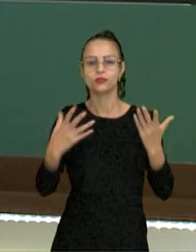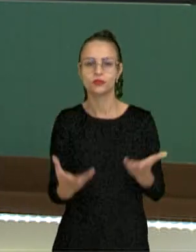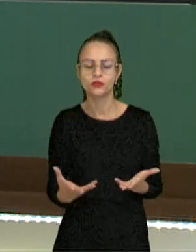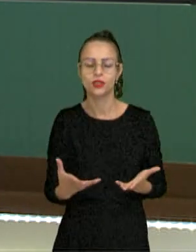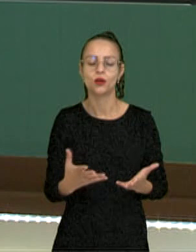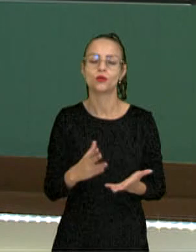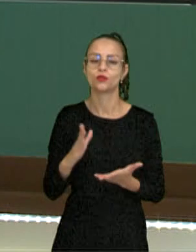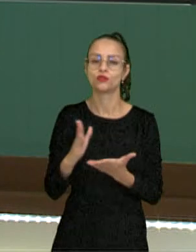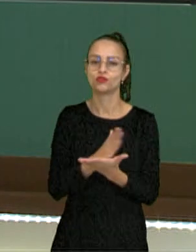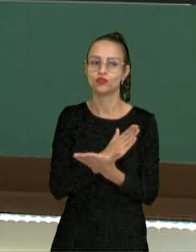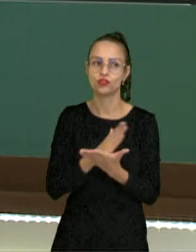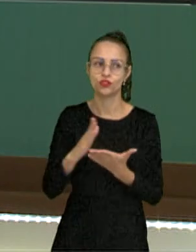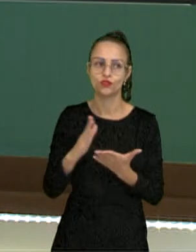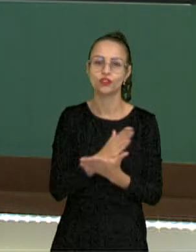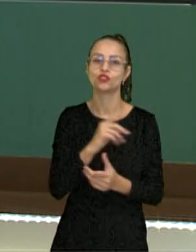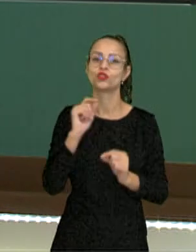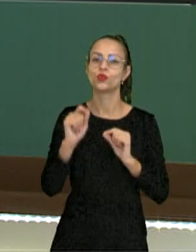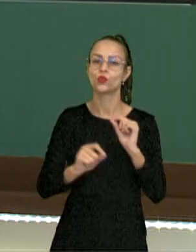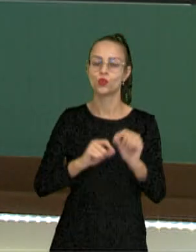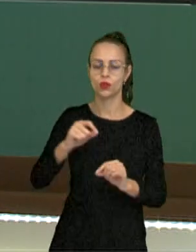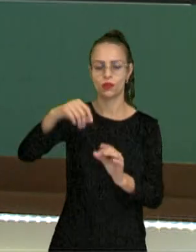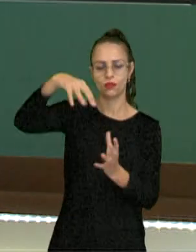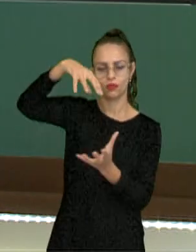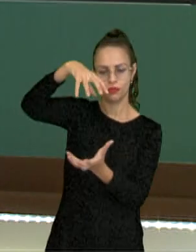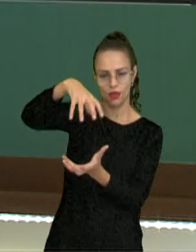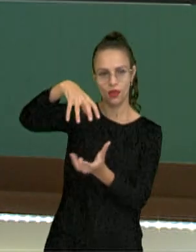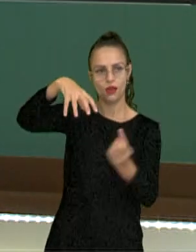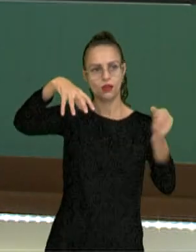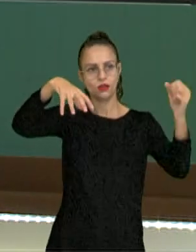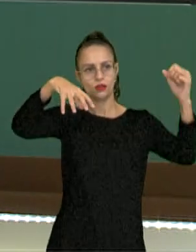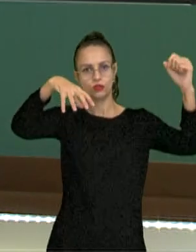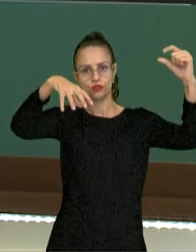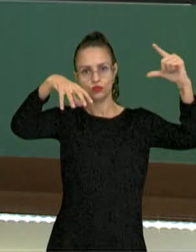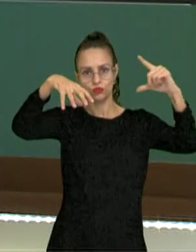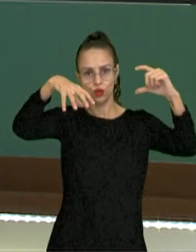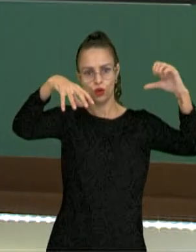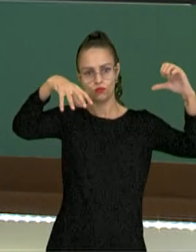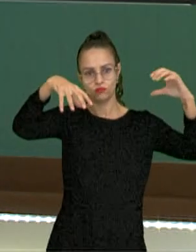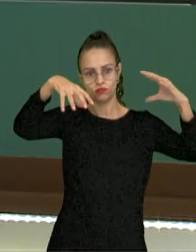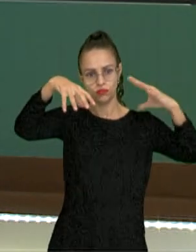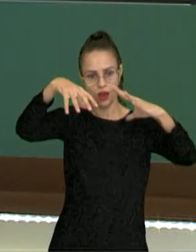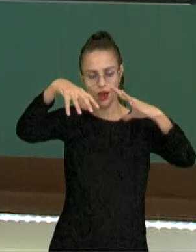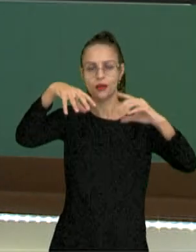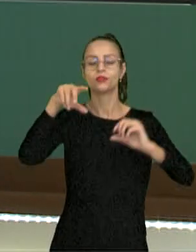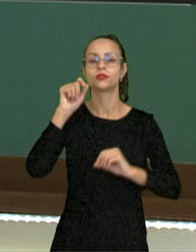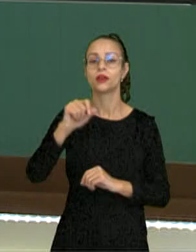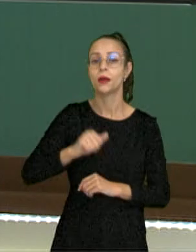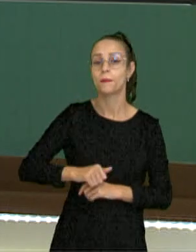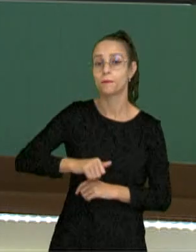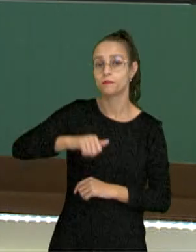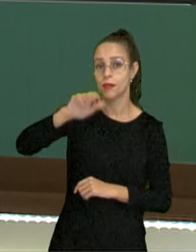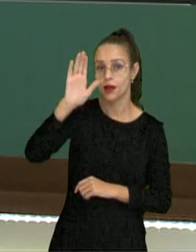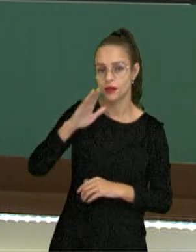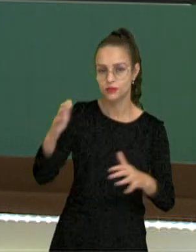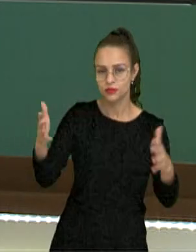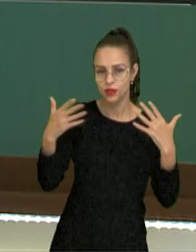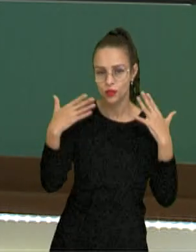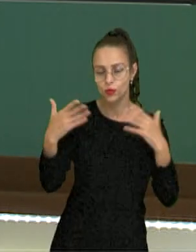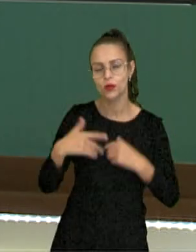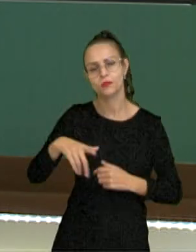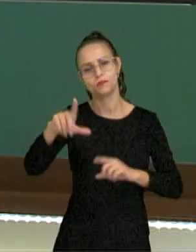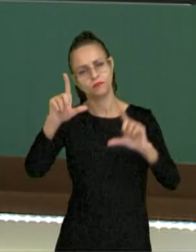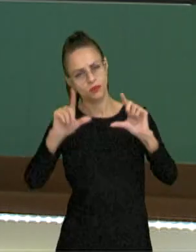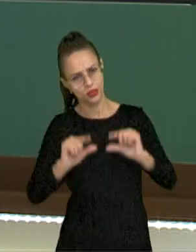a Terra em zonas térmicas, ou seja, áreas mais e menos aquecidas